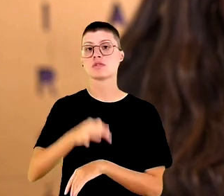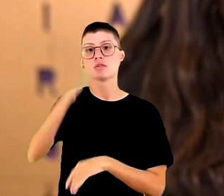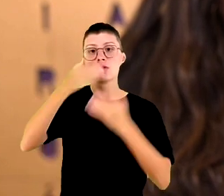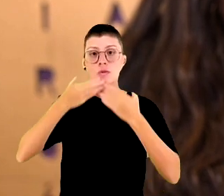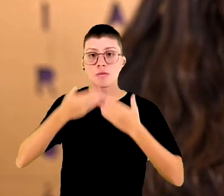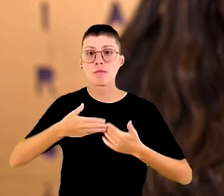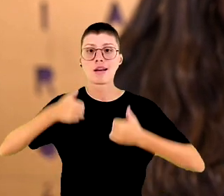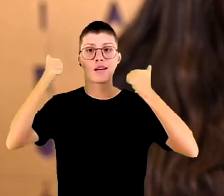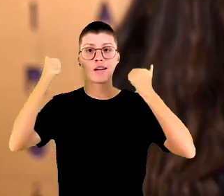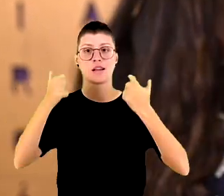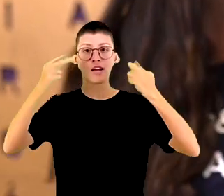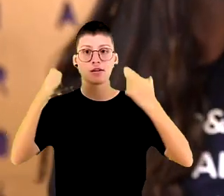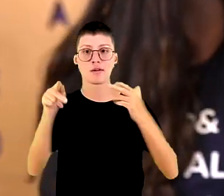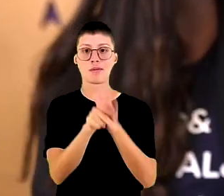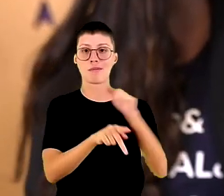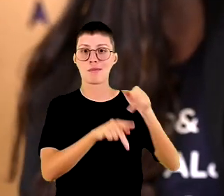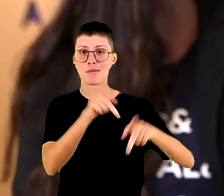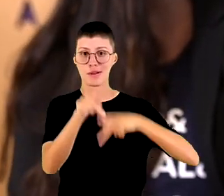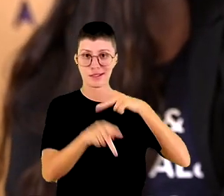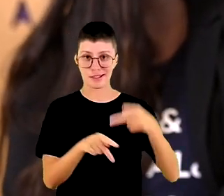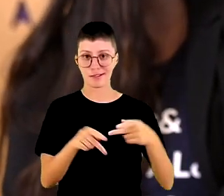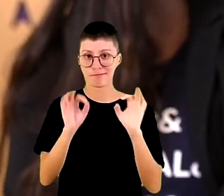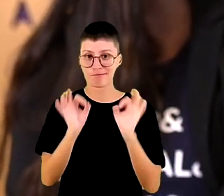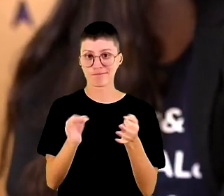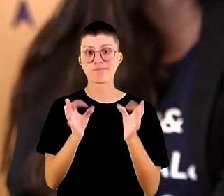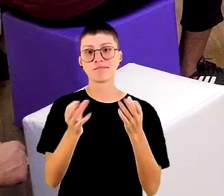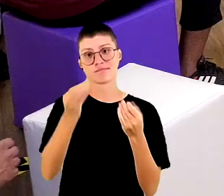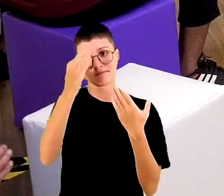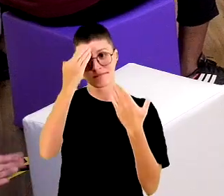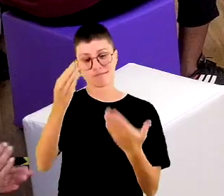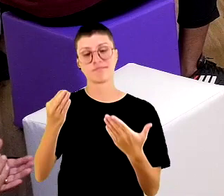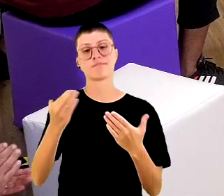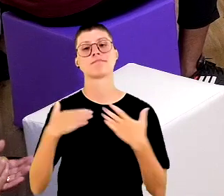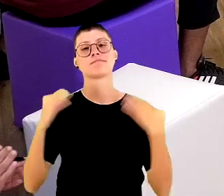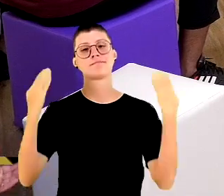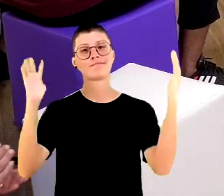da população. Tá? Muito obrigado, pessoal. Era isso.